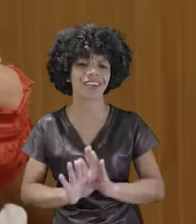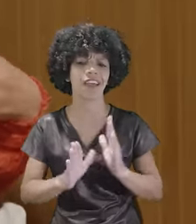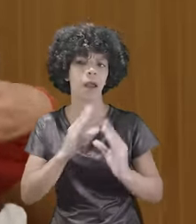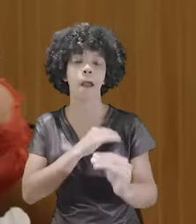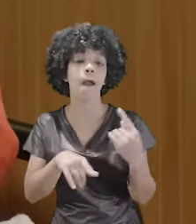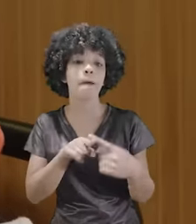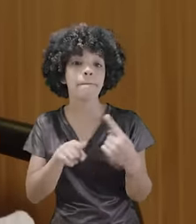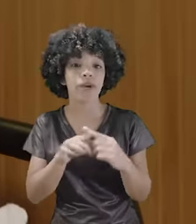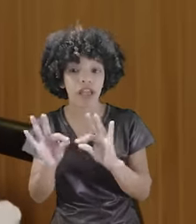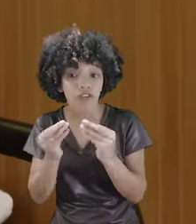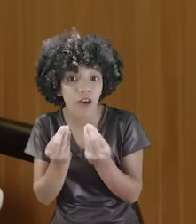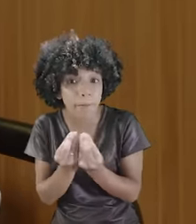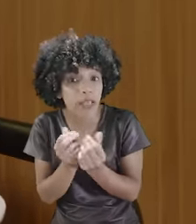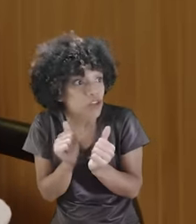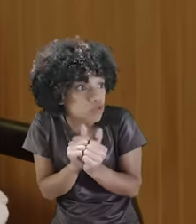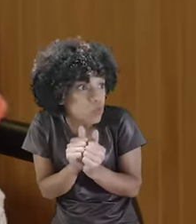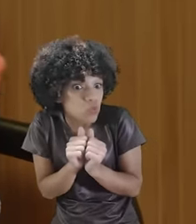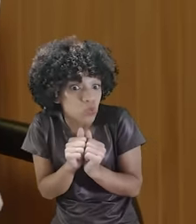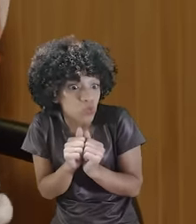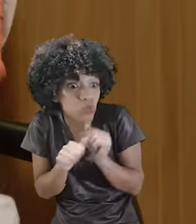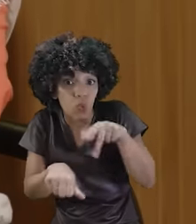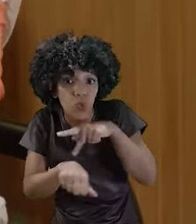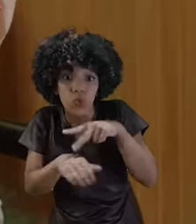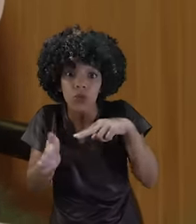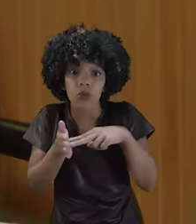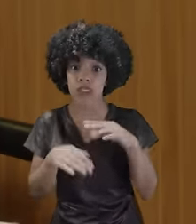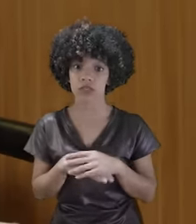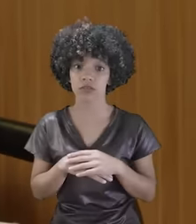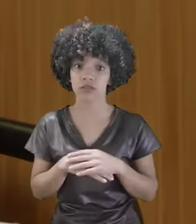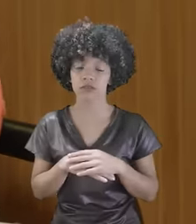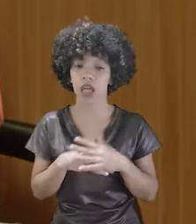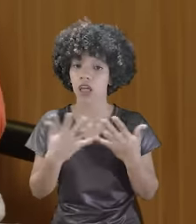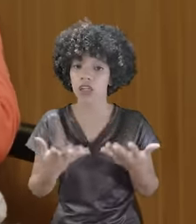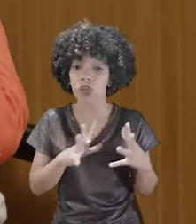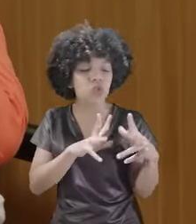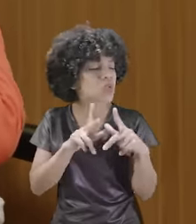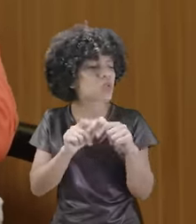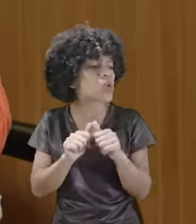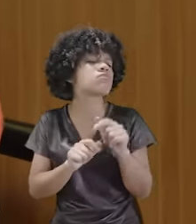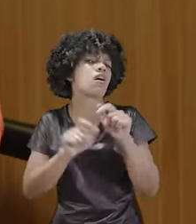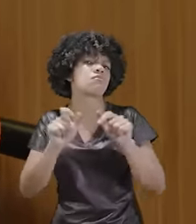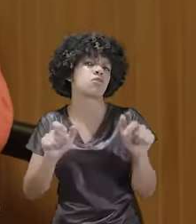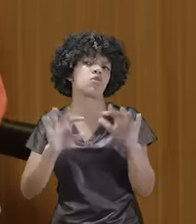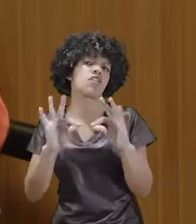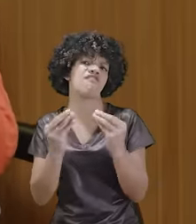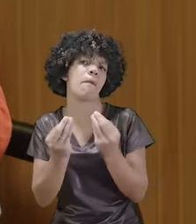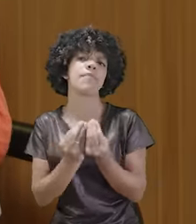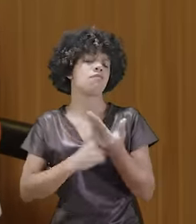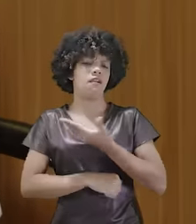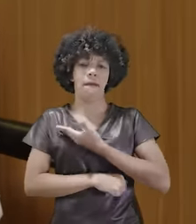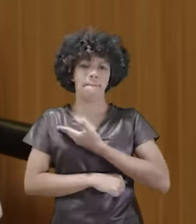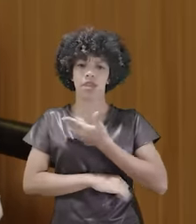sair porque a minha família tava lá e todo meu tudo minha família as pessoas da da família